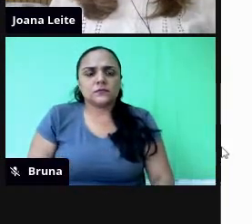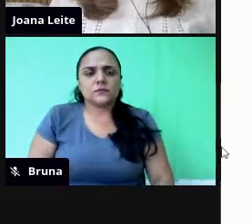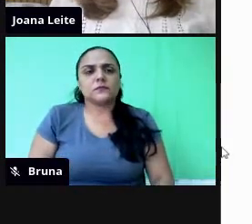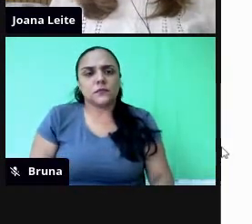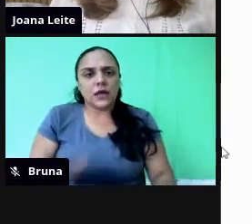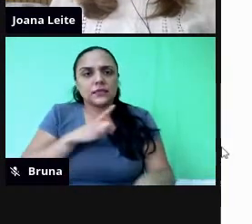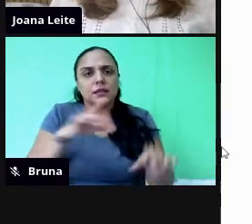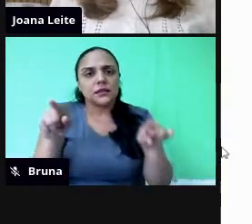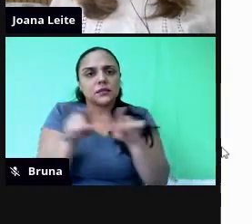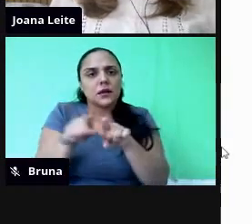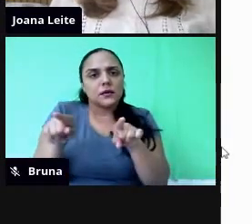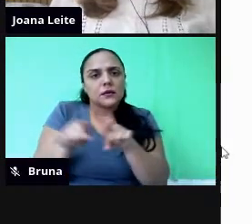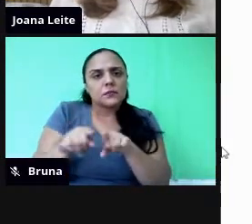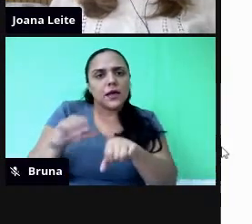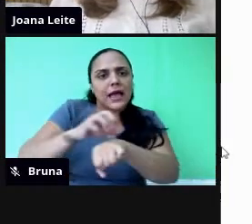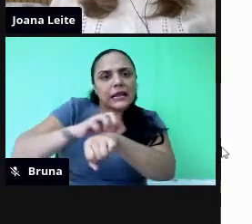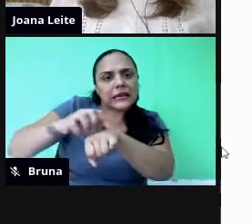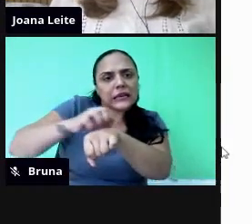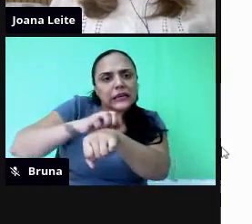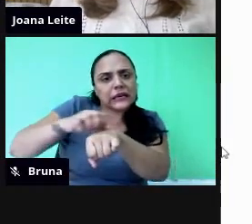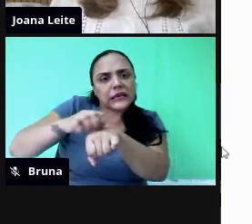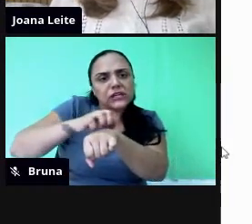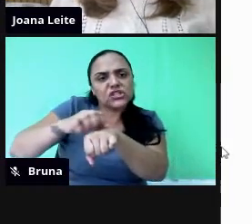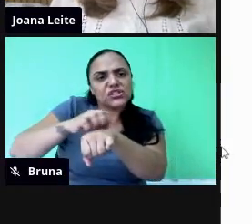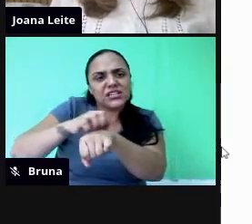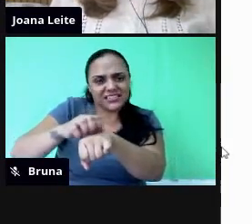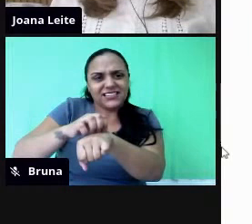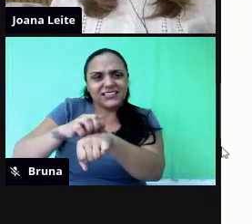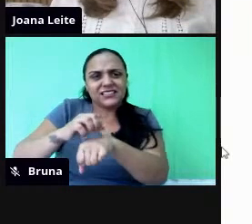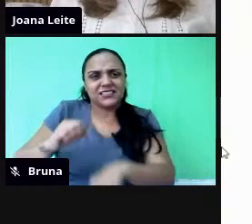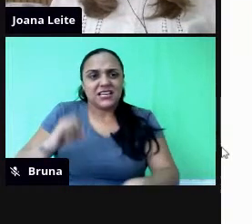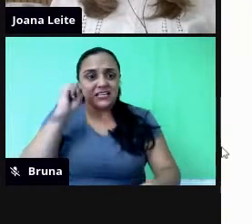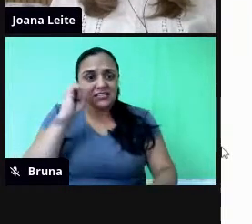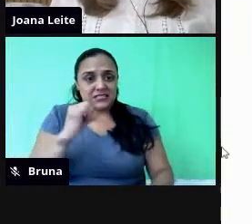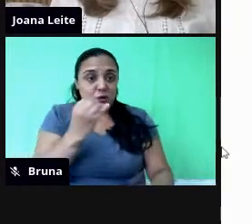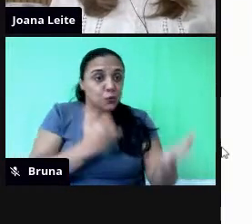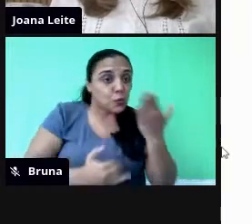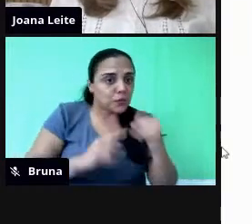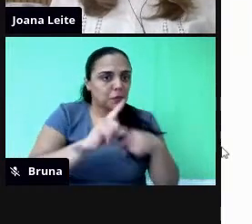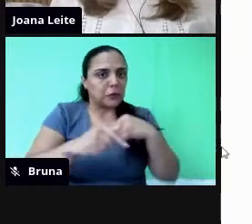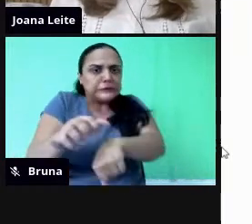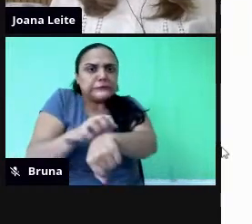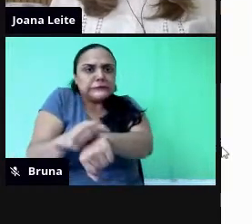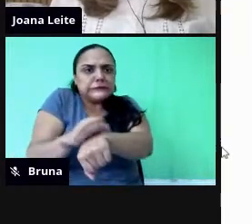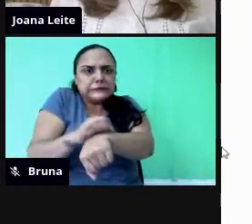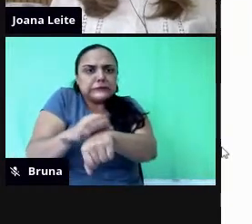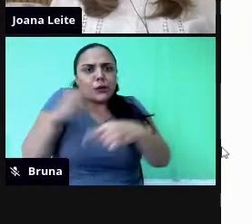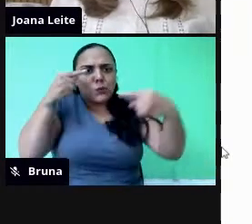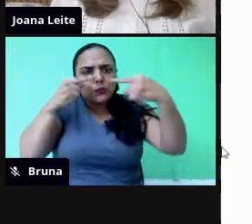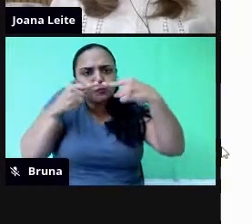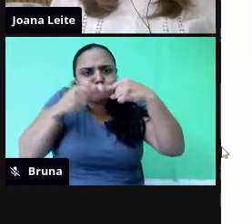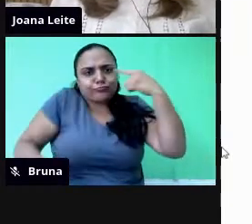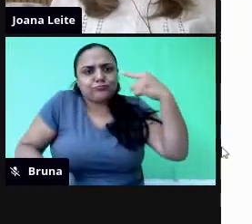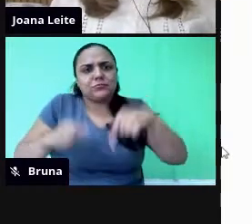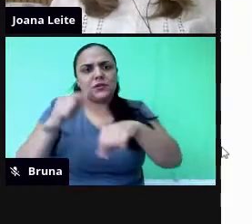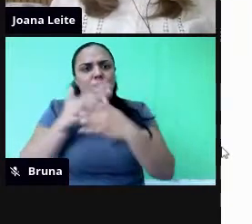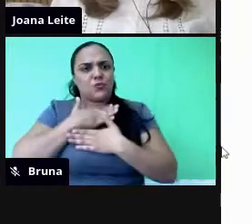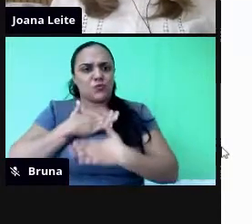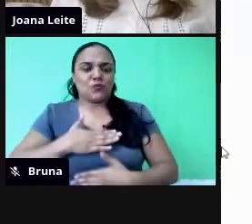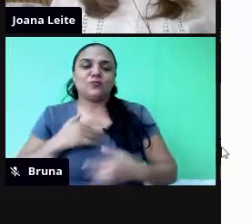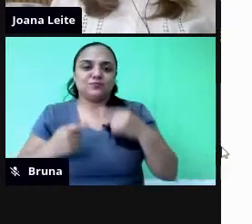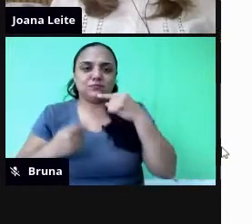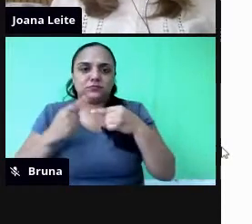estar relacionadas com inflamação, uma vez que eu tenho substâncias alergênicas na luz intestinal, a gente induz o